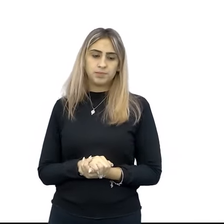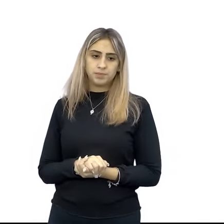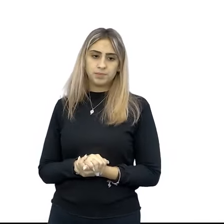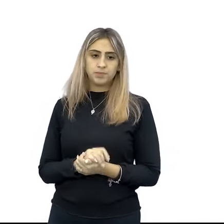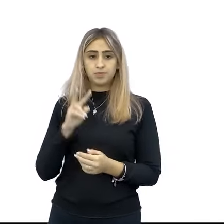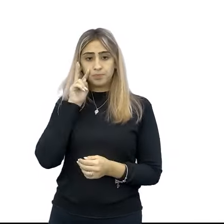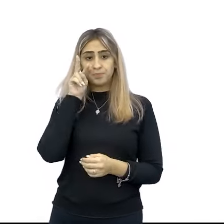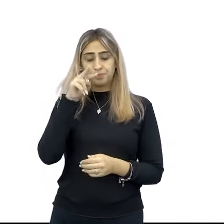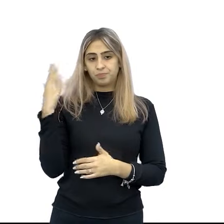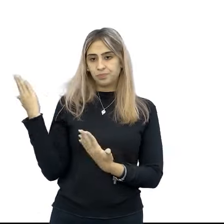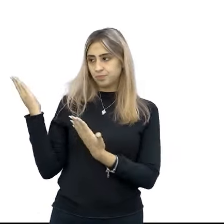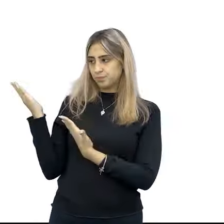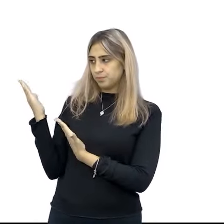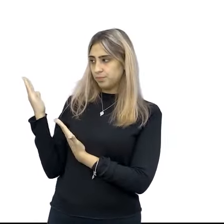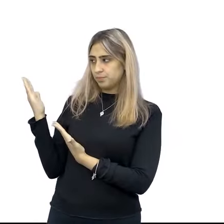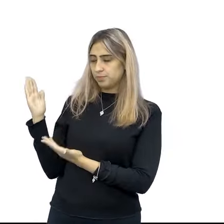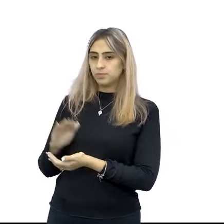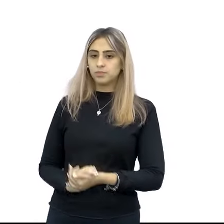Vejam,